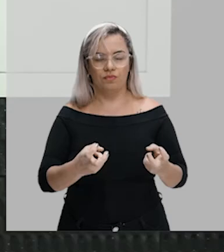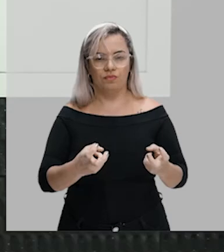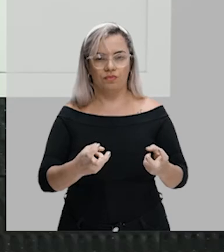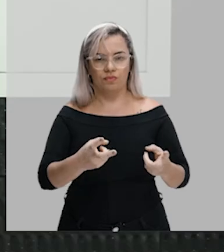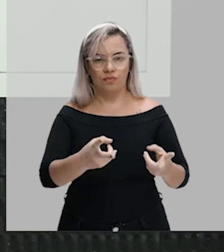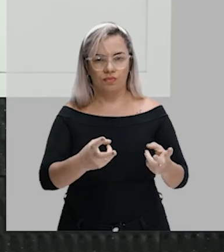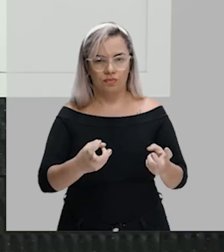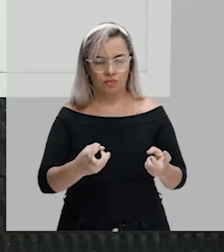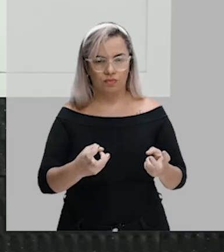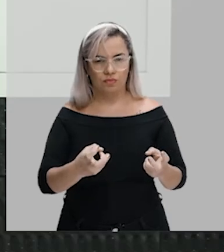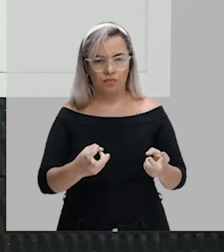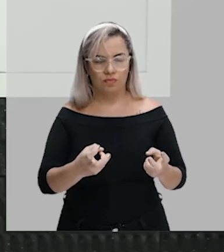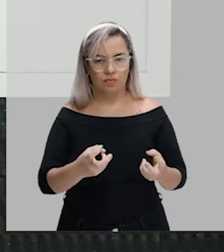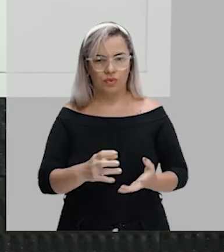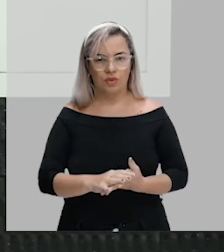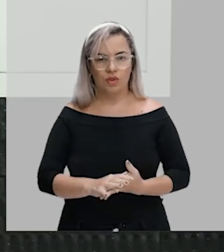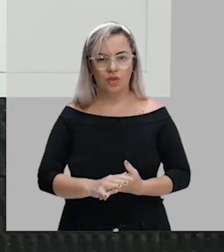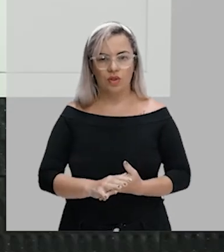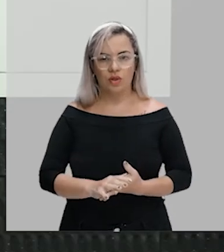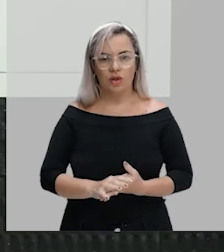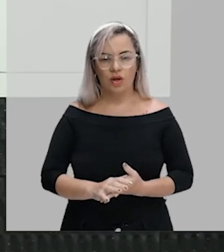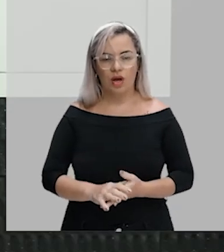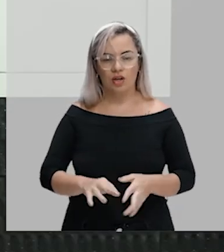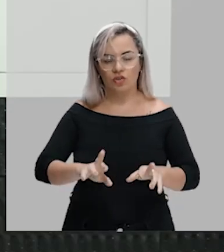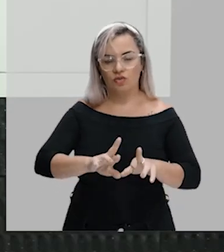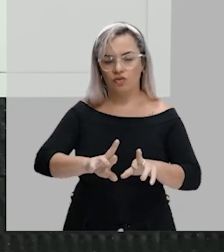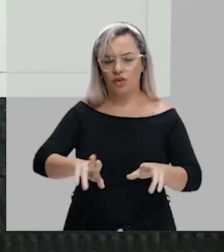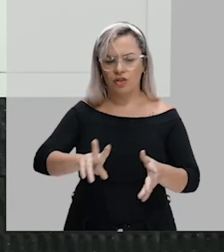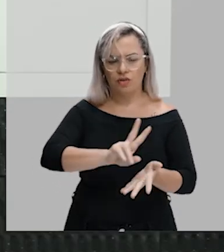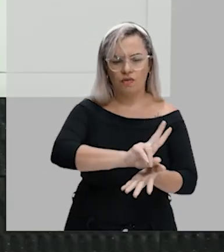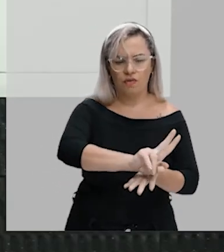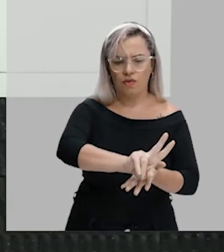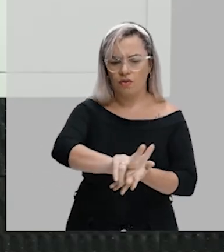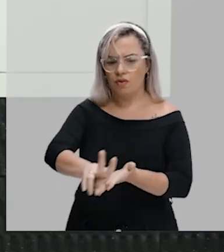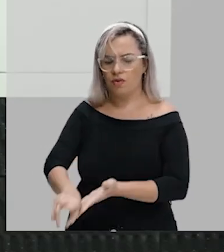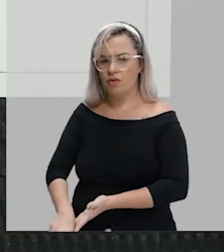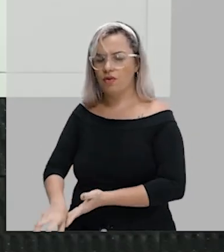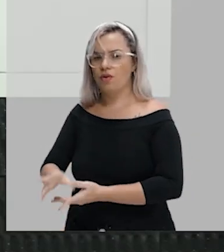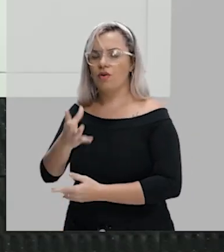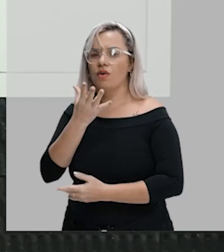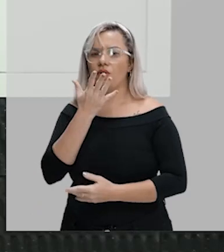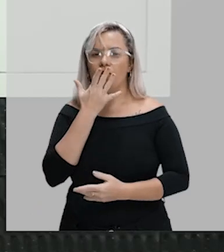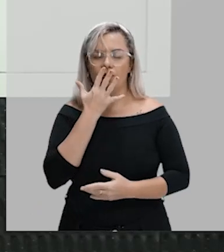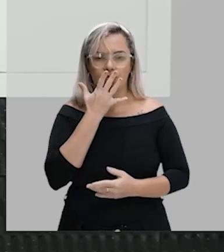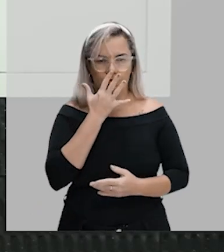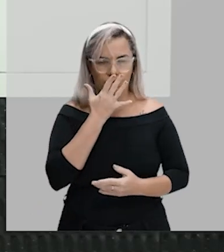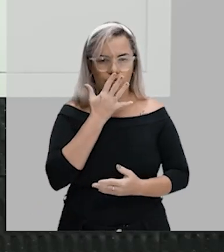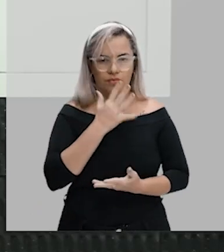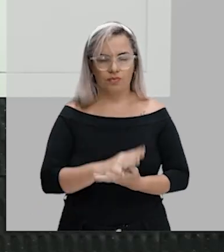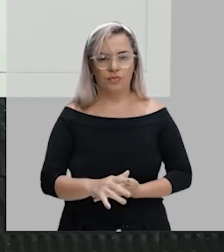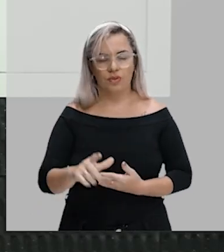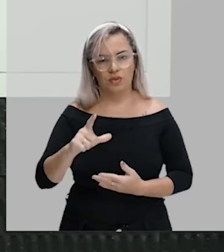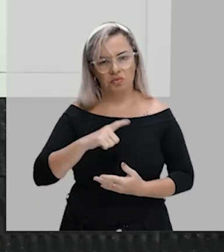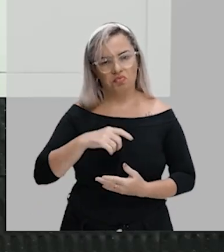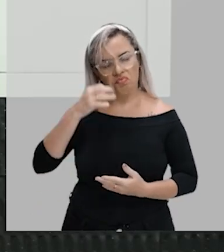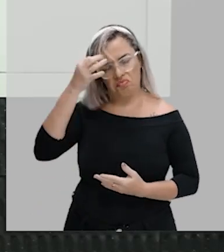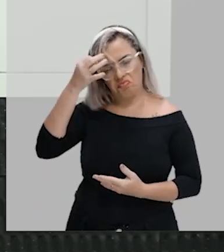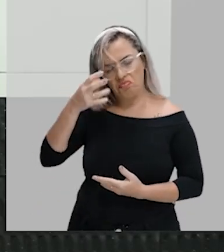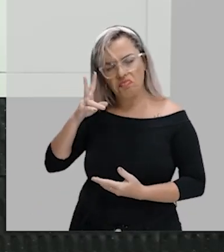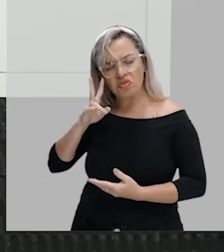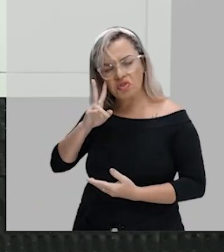questão de tonalidades, né? De cores diferentes, né? O nosso olho ele tem essa capacidade de